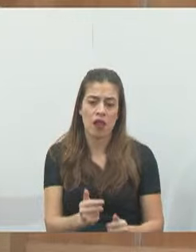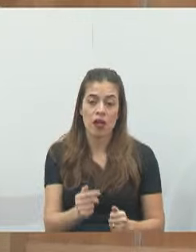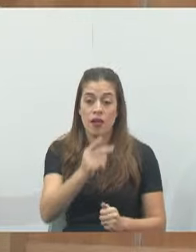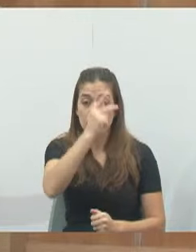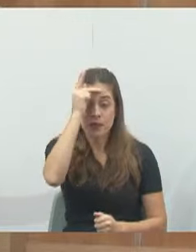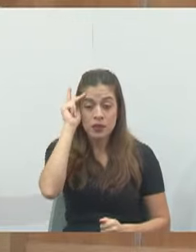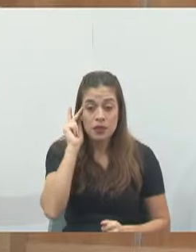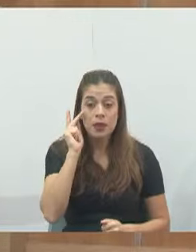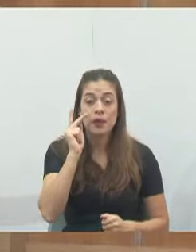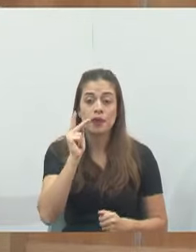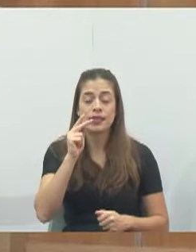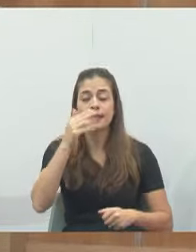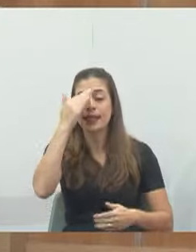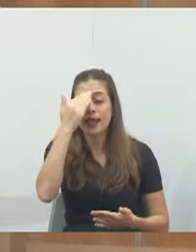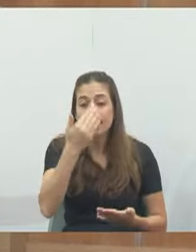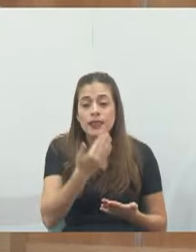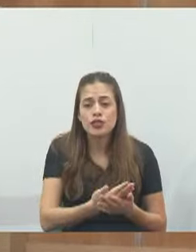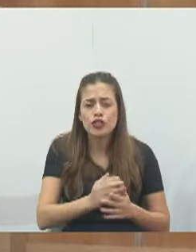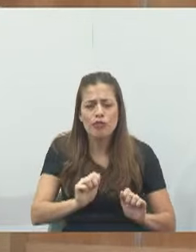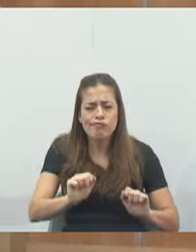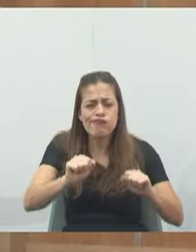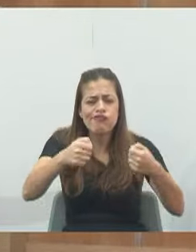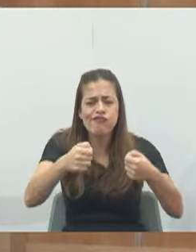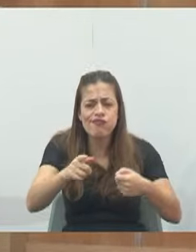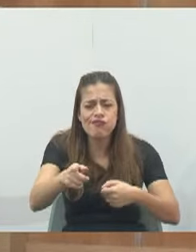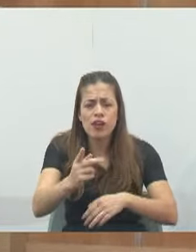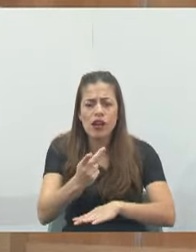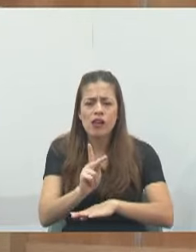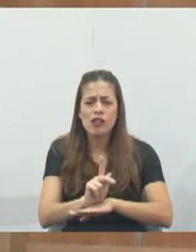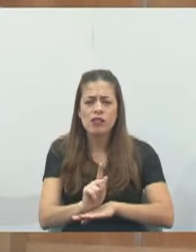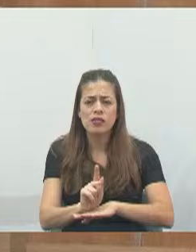apostam e acreditam no seu potencial como gestor.